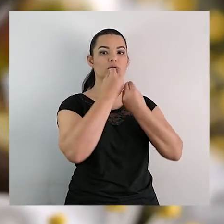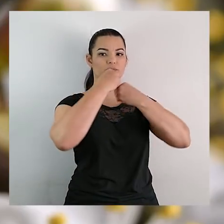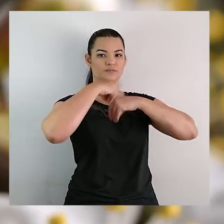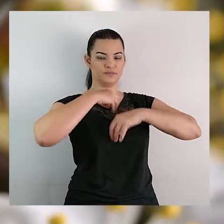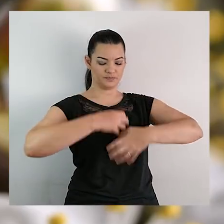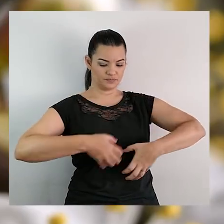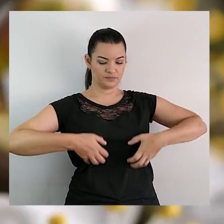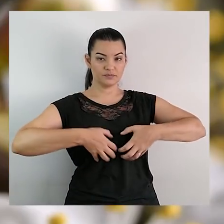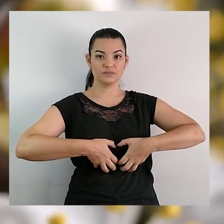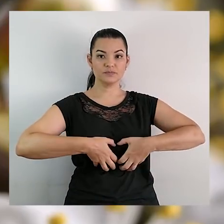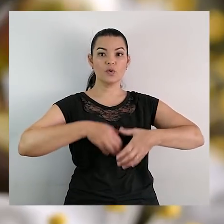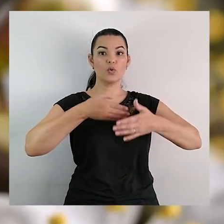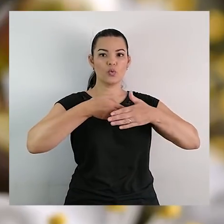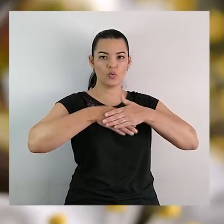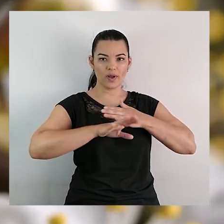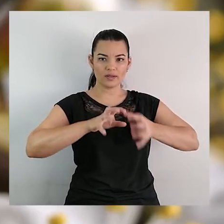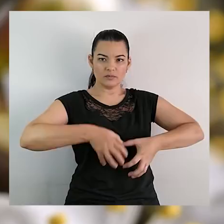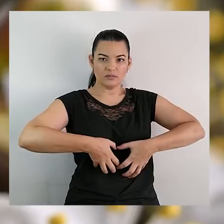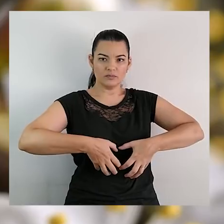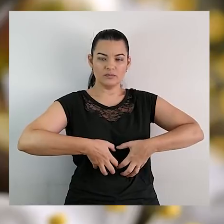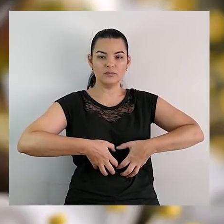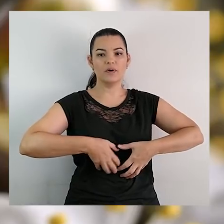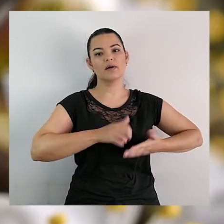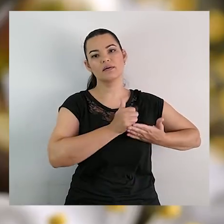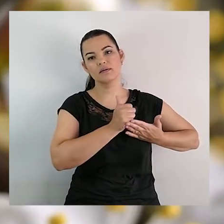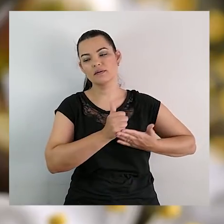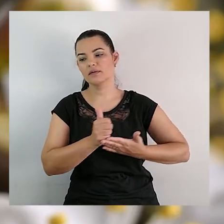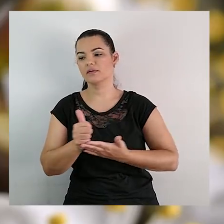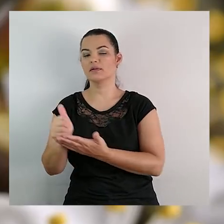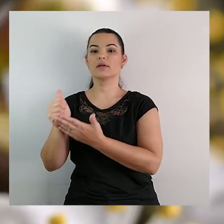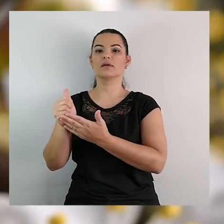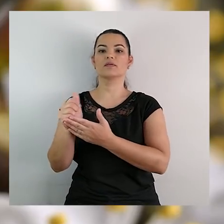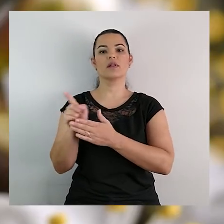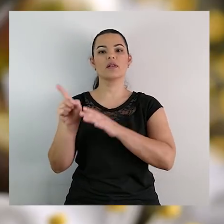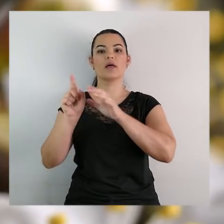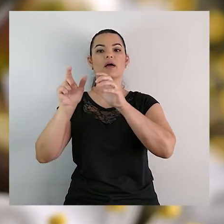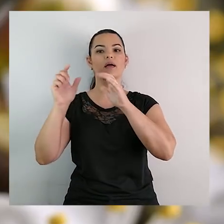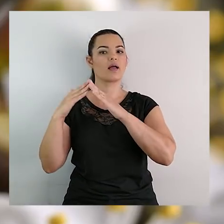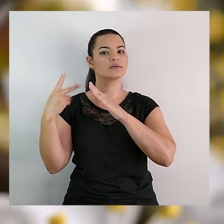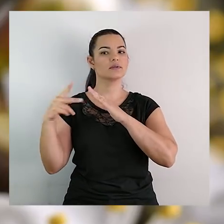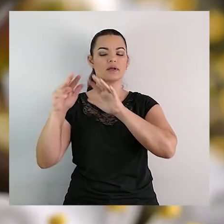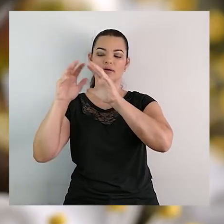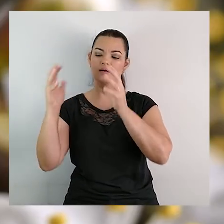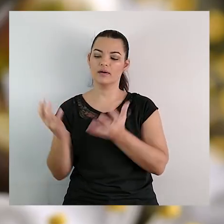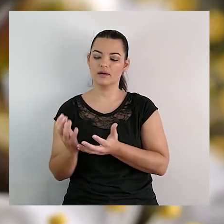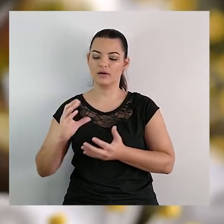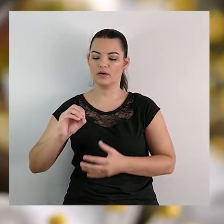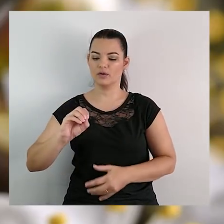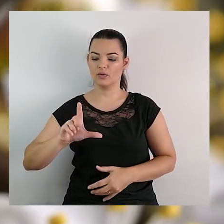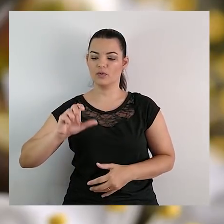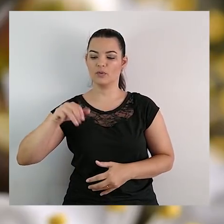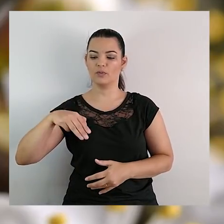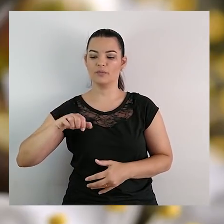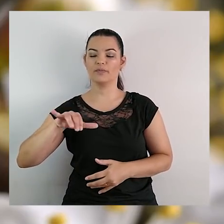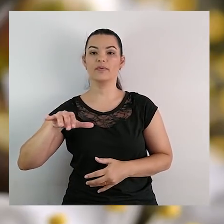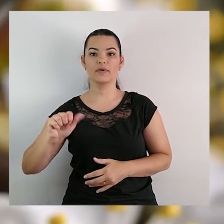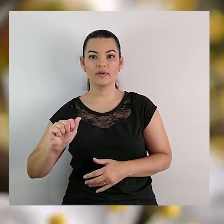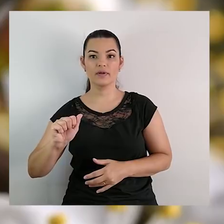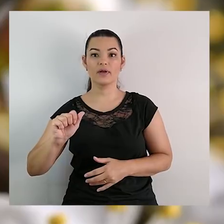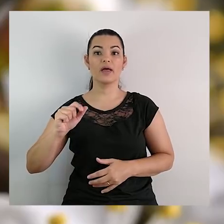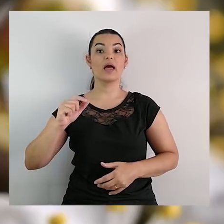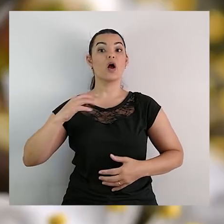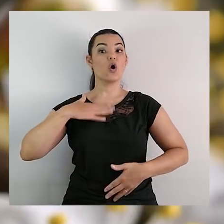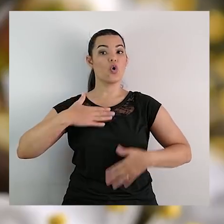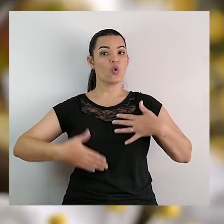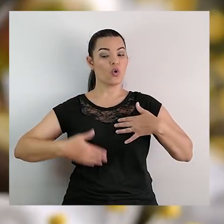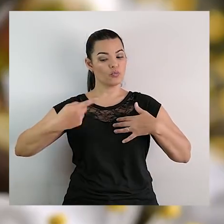do néctar até a colmeia, o corpo das abelhas libera substâncias que vão